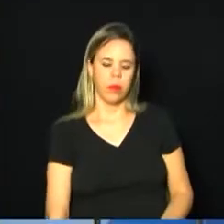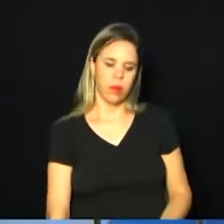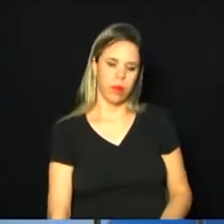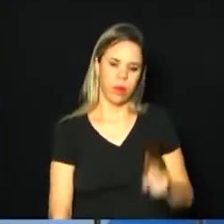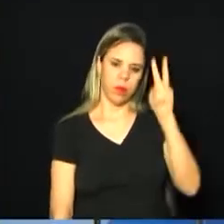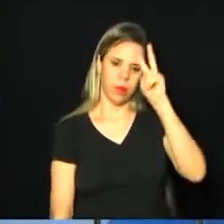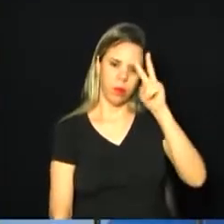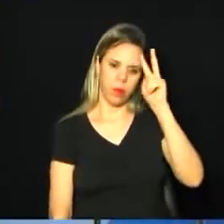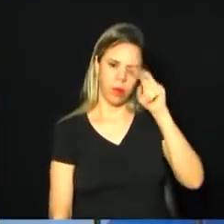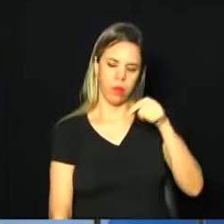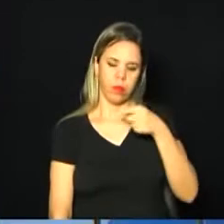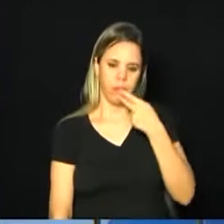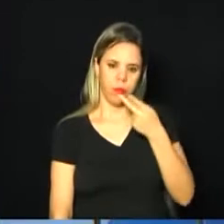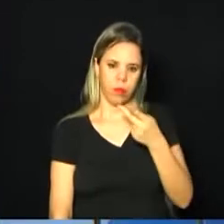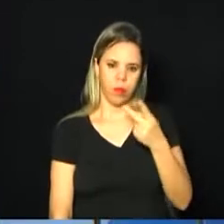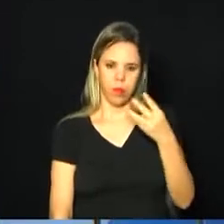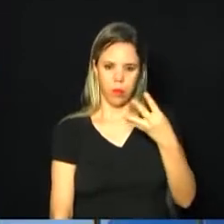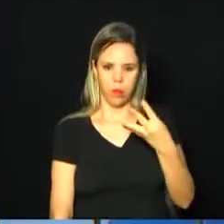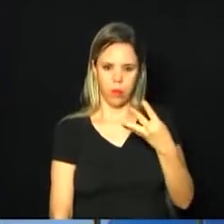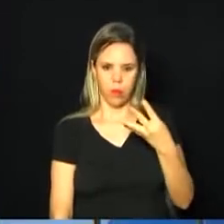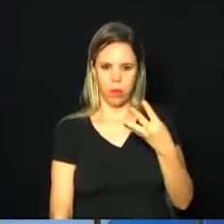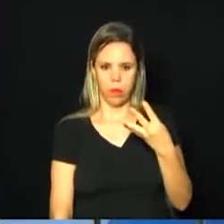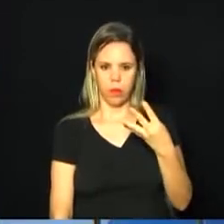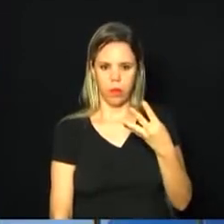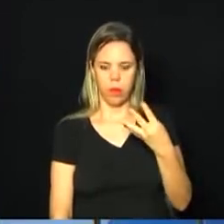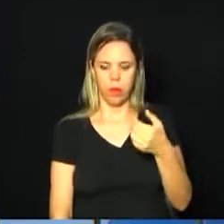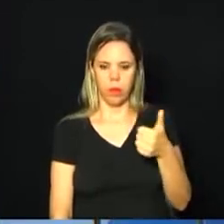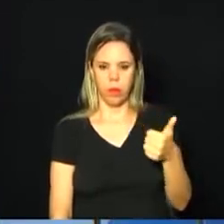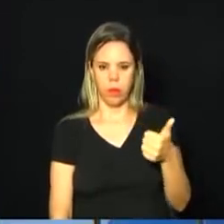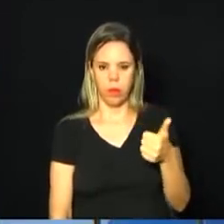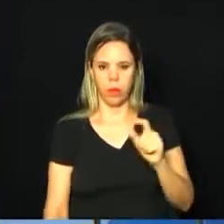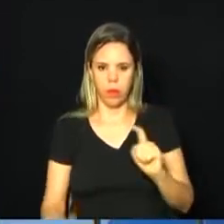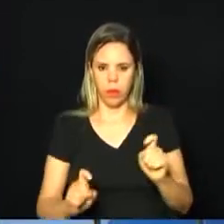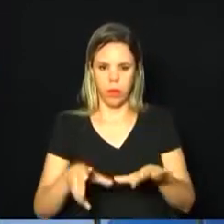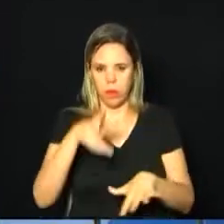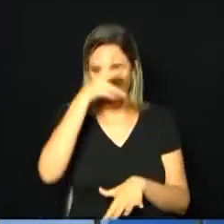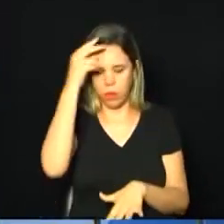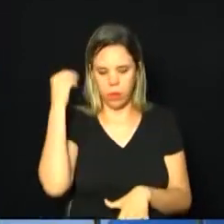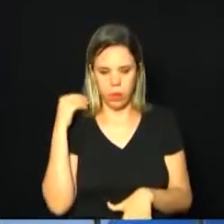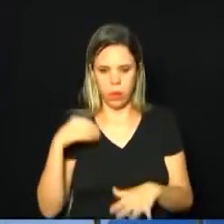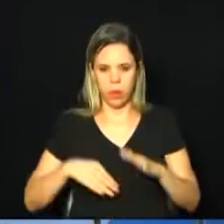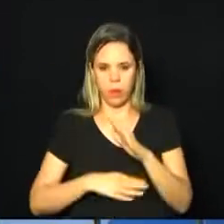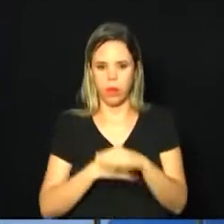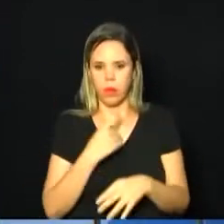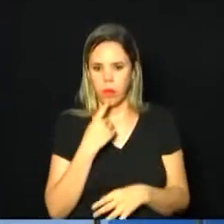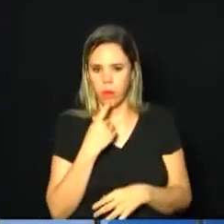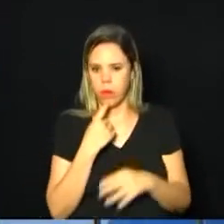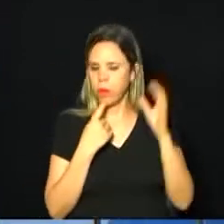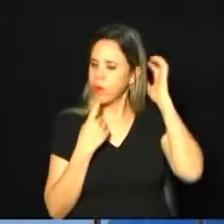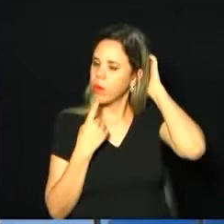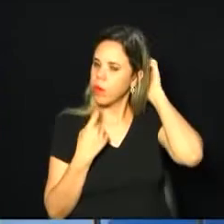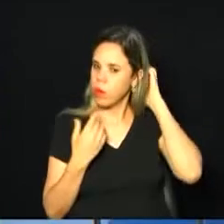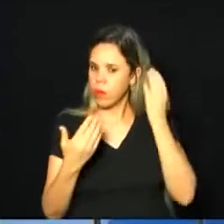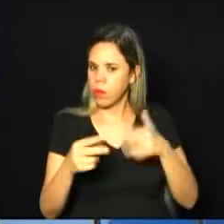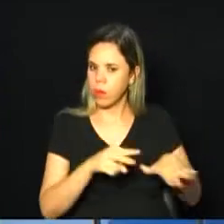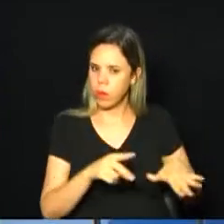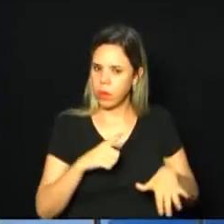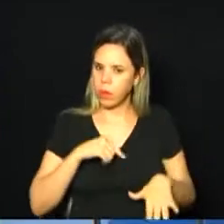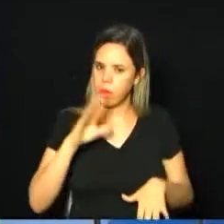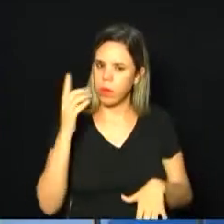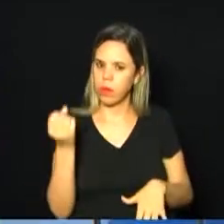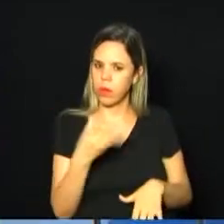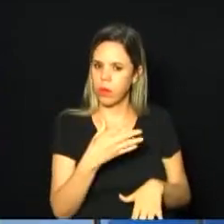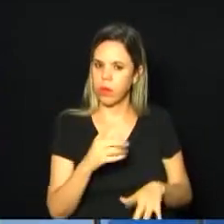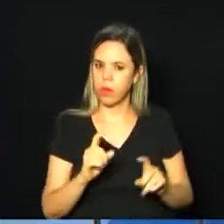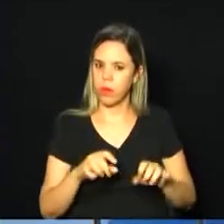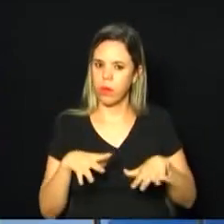lembrando que esta foi a quadragésima primeira audiência pública da Câmara Municipal e na próxima semana nós temos